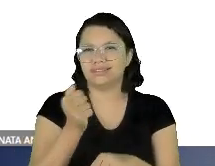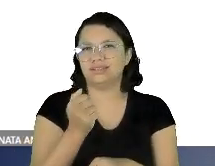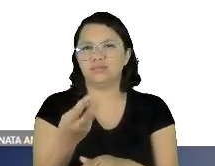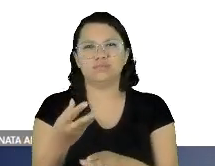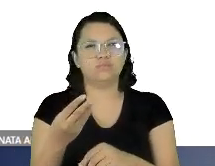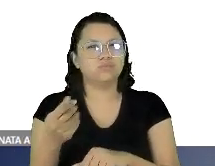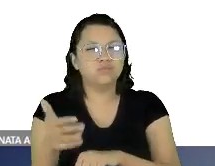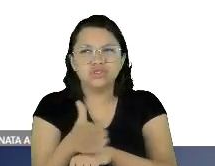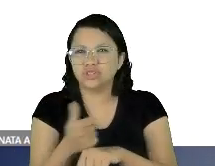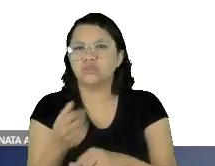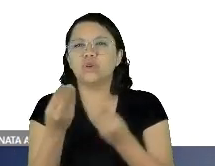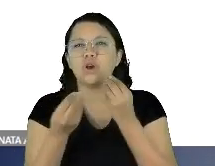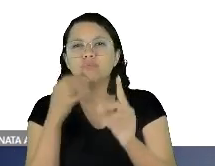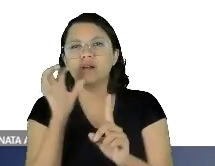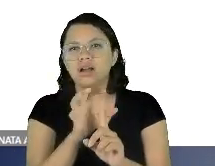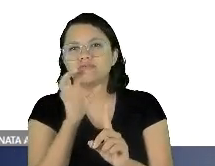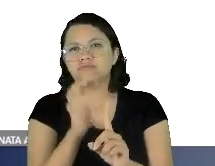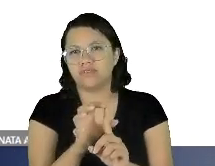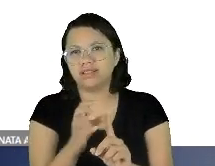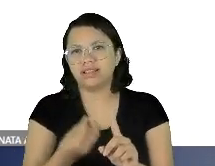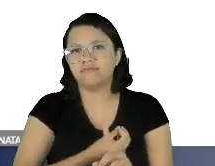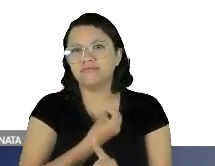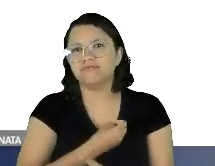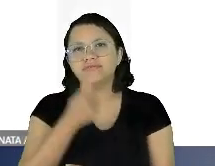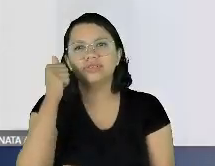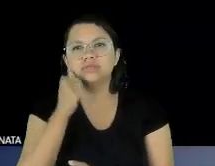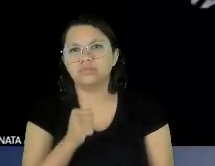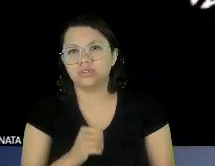como afeta a vida de todas as mulheres.